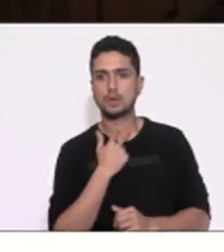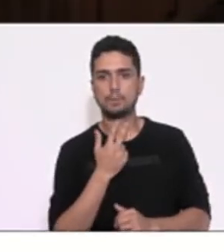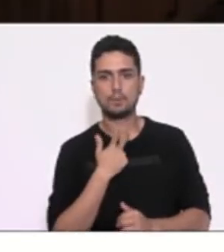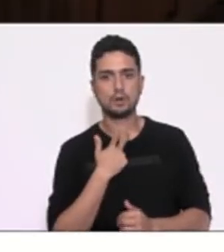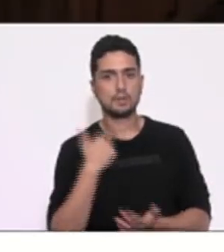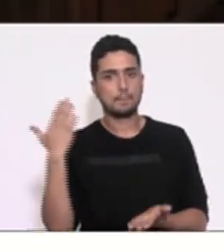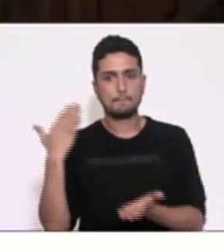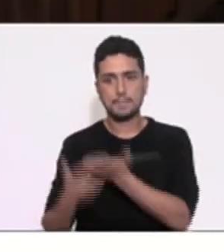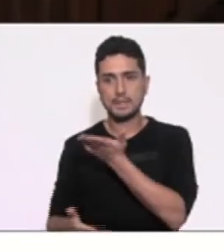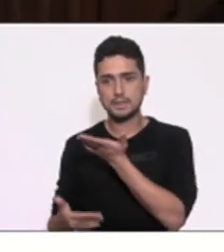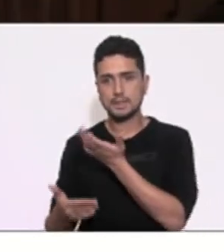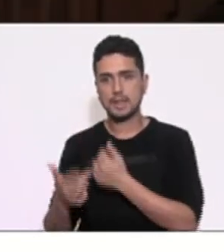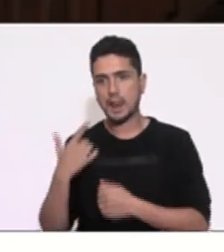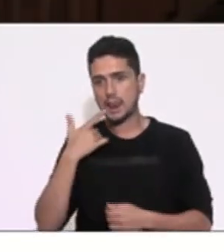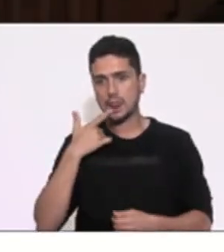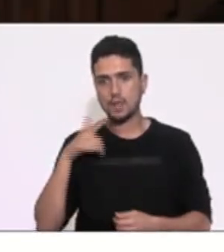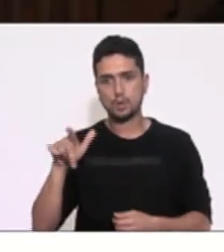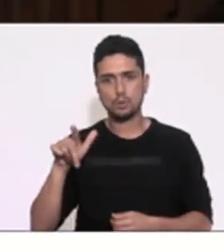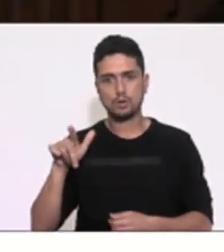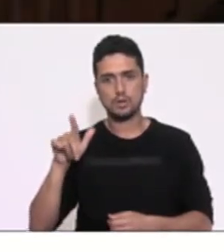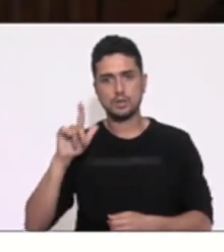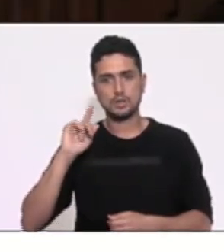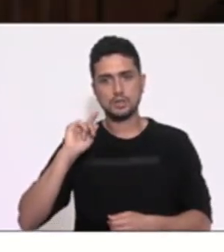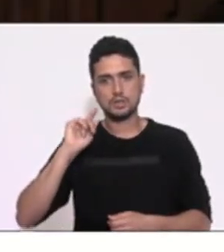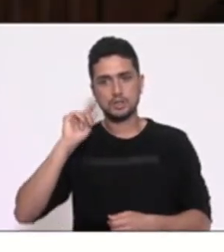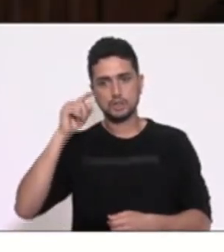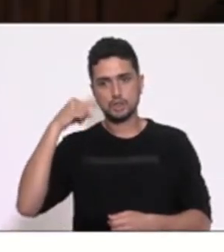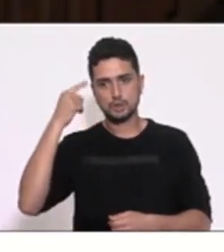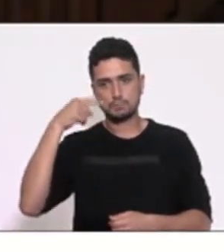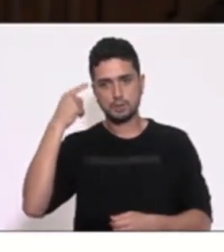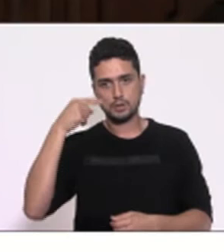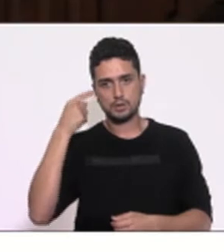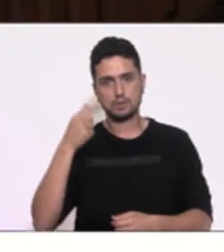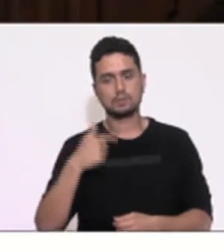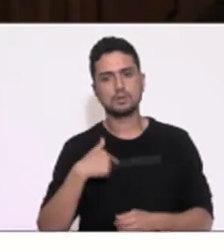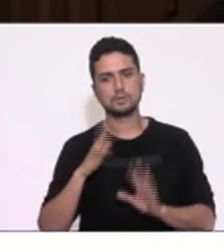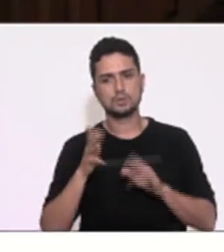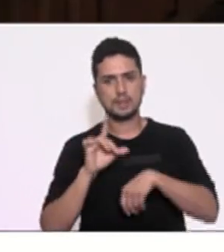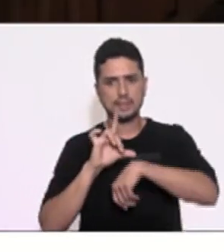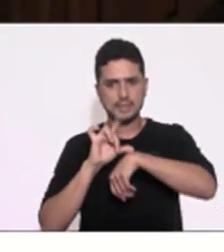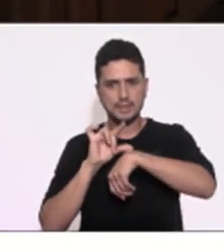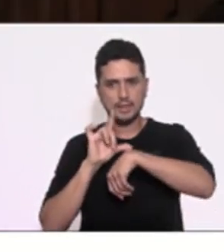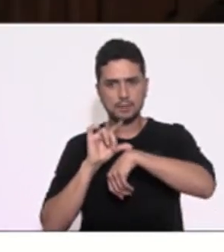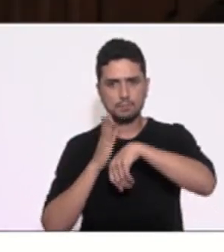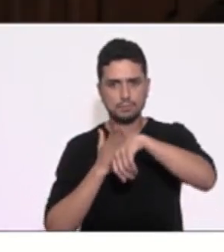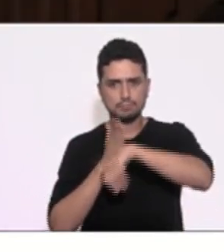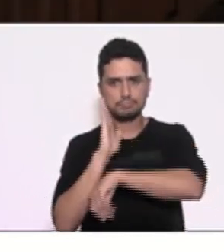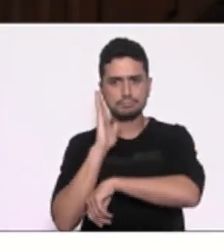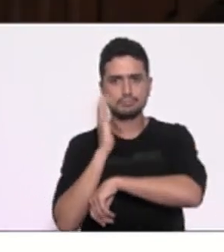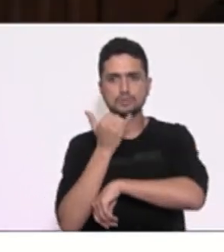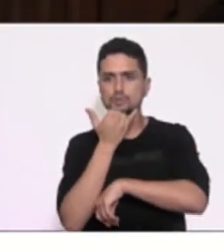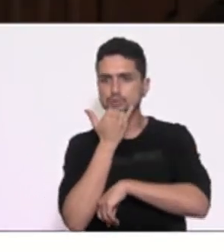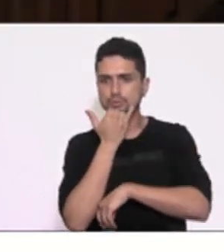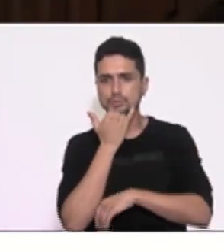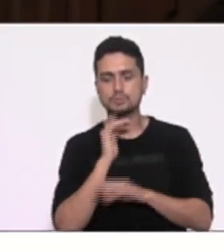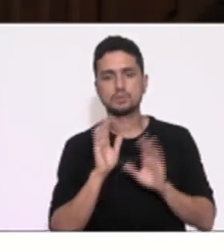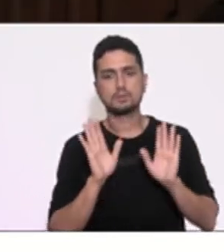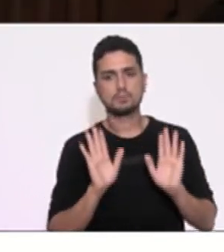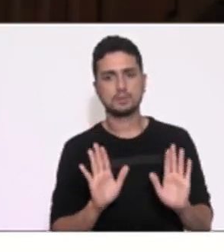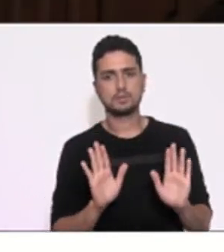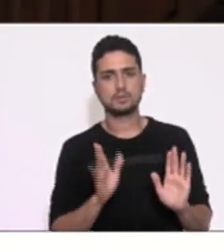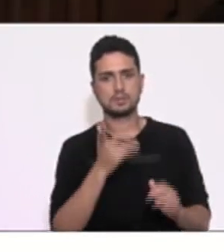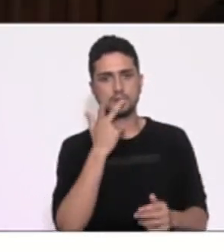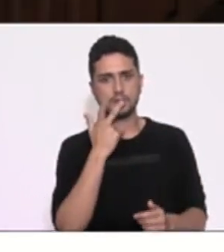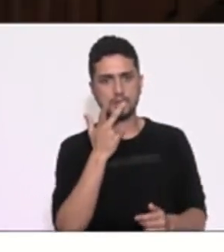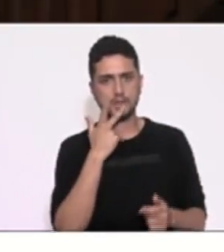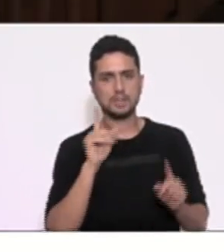juventude? Portanto, não quero aqui avançar para além do tempo que já avancei, mas dizer que é um